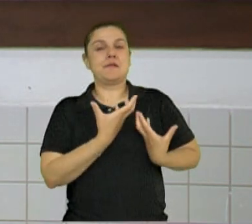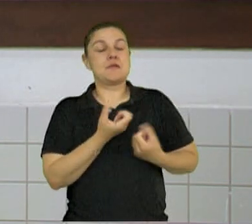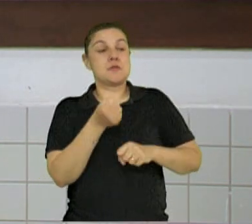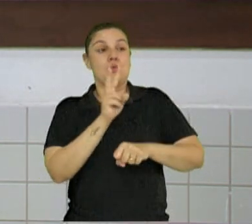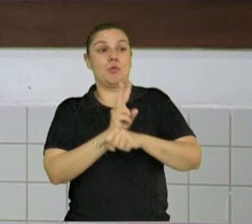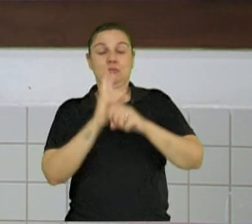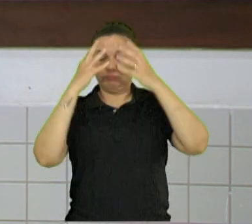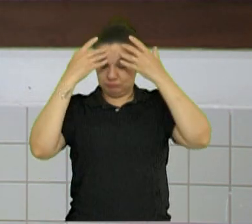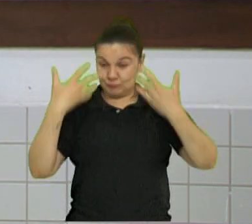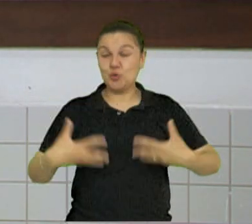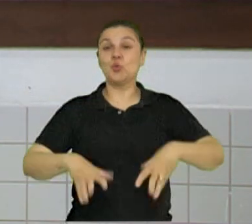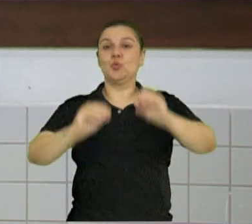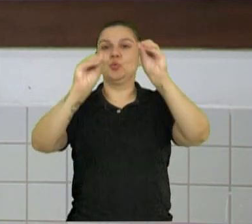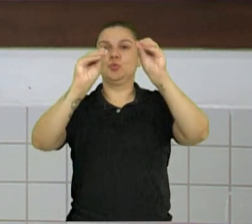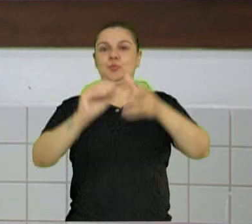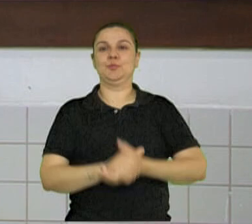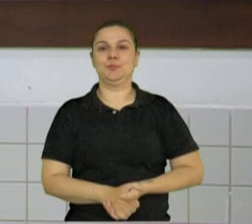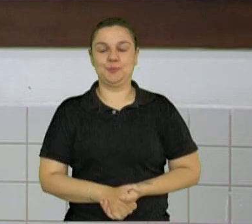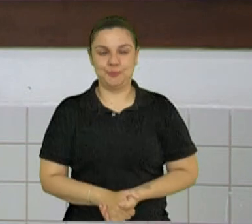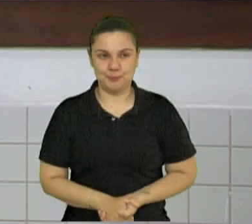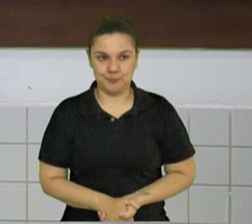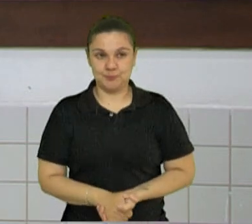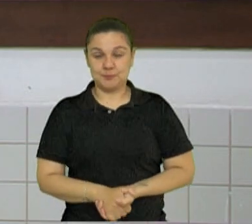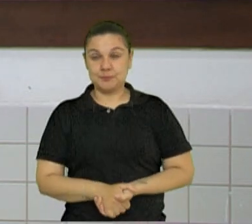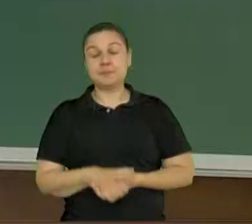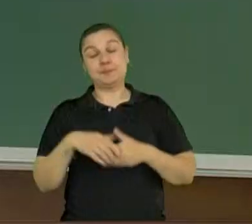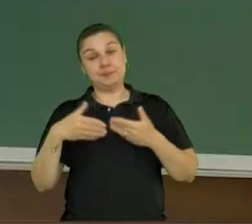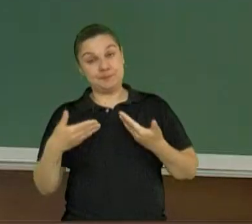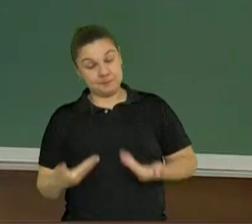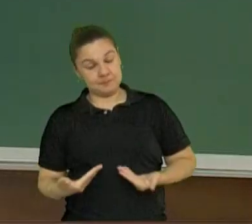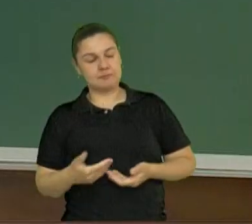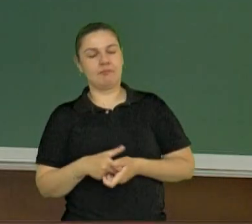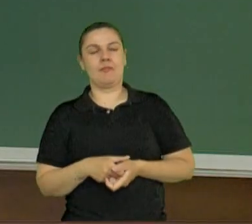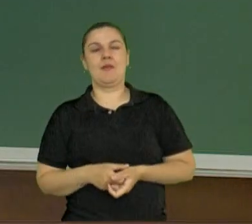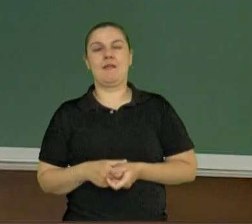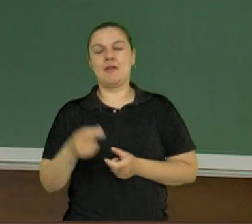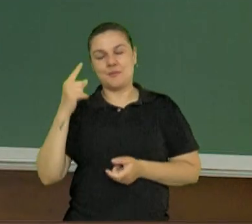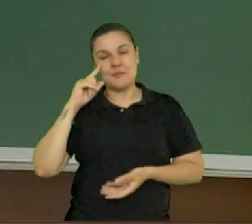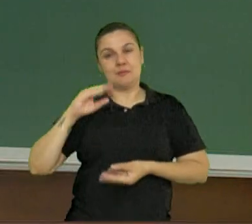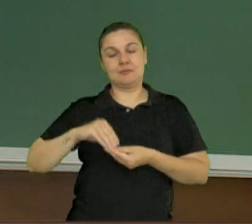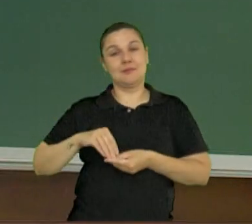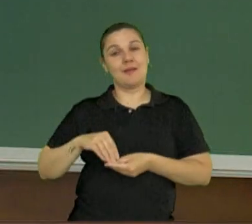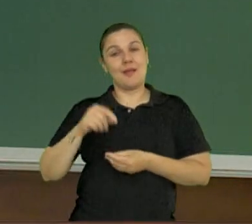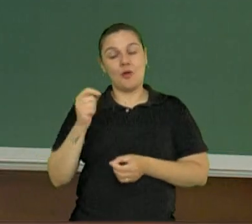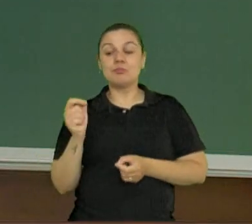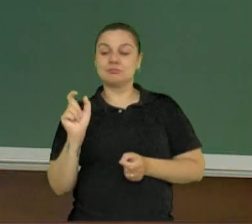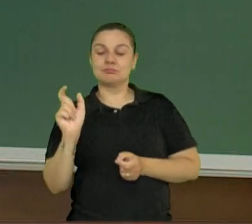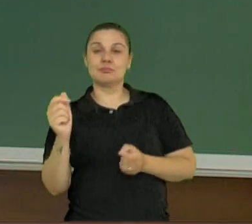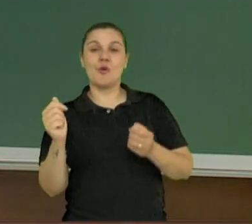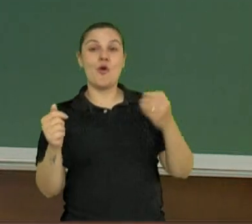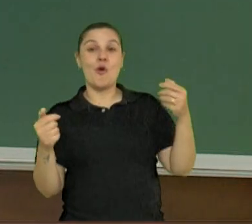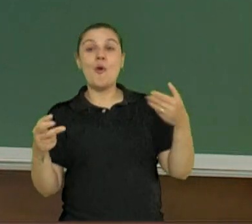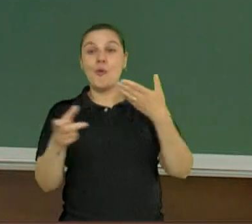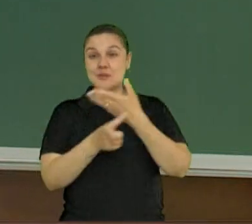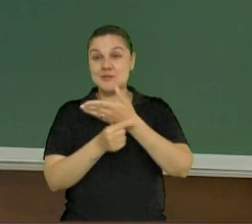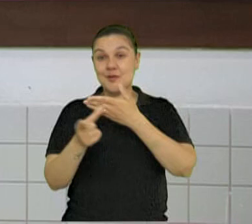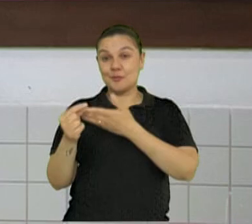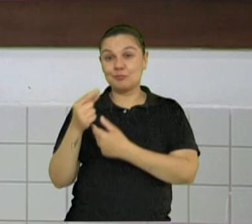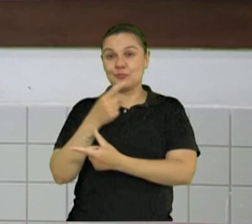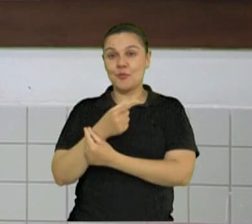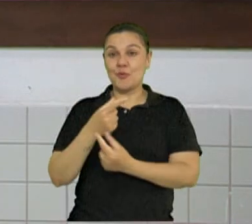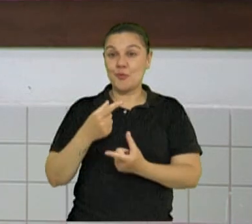cuidado, toma conta de tudo, né? O fogo. Então, é assim que nós temos os sujeitos líricos, pensando